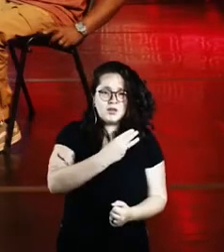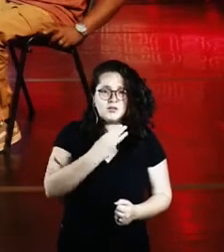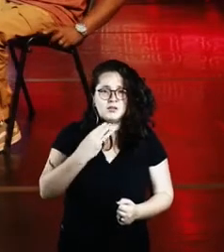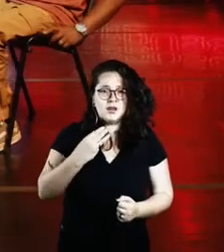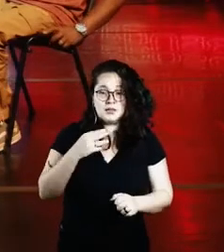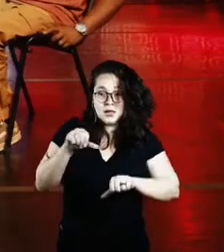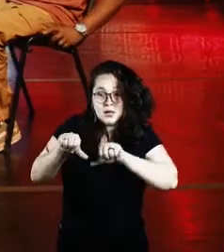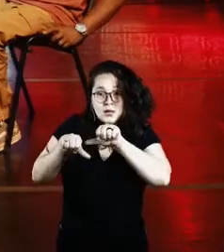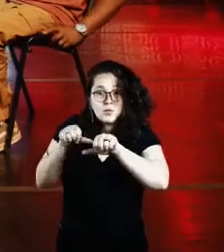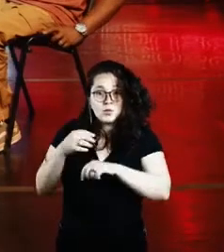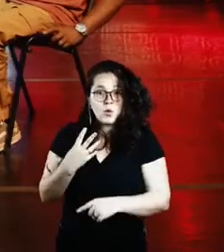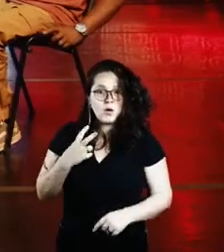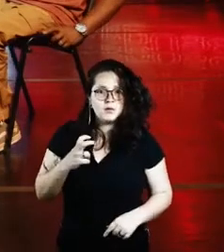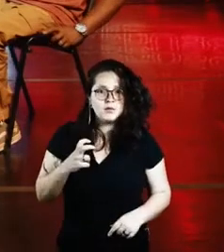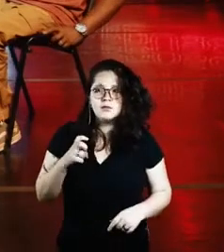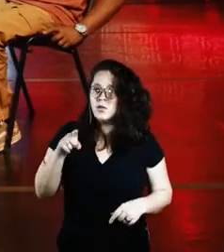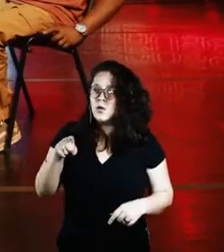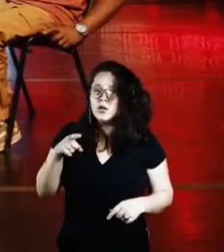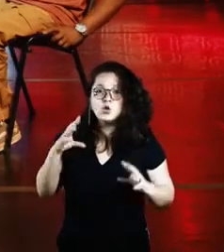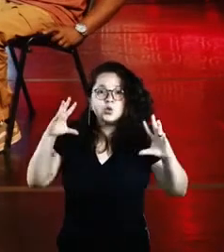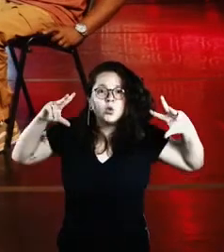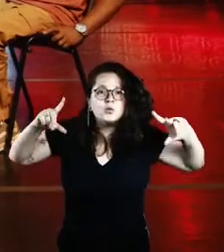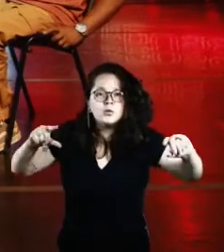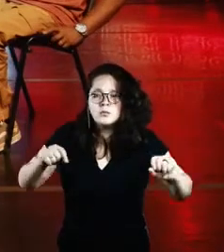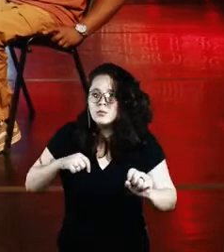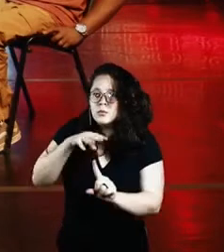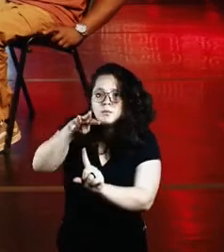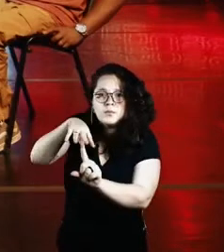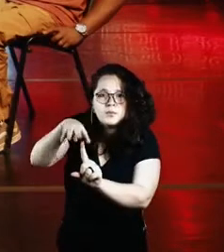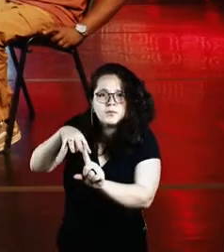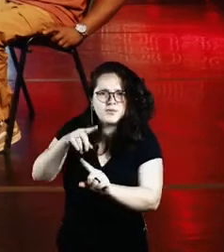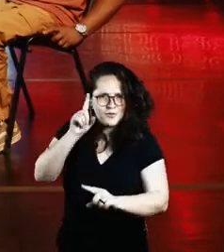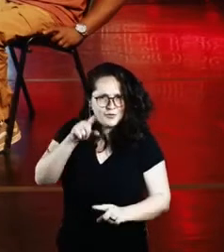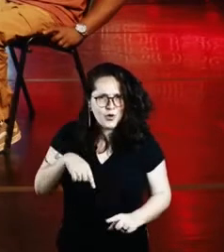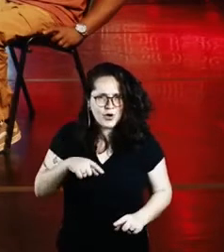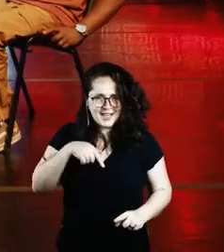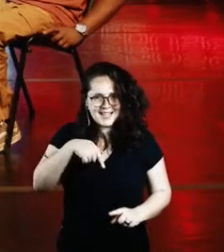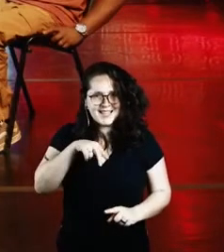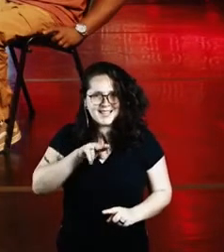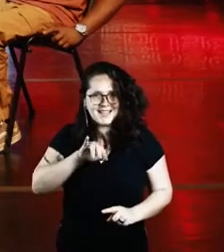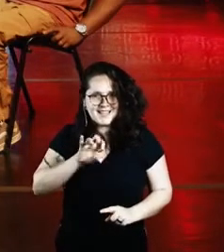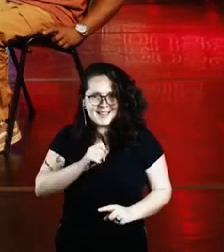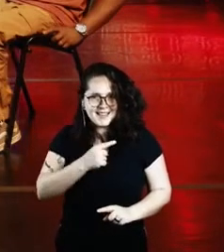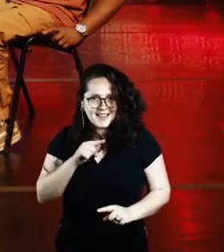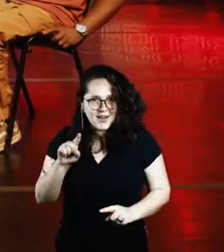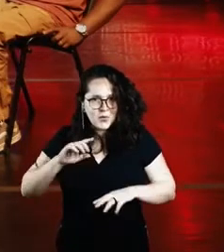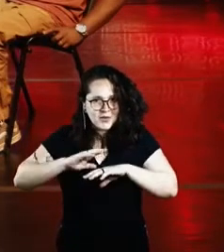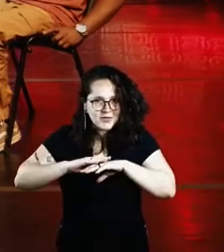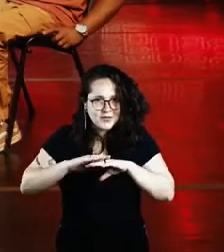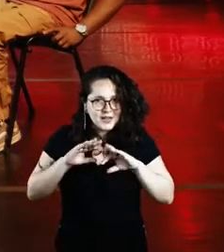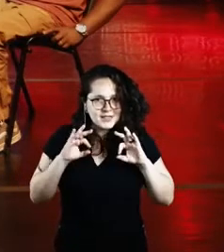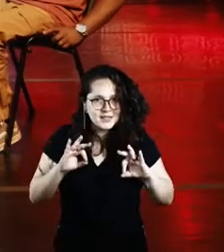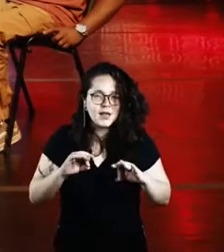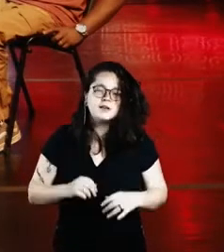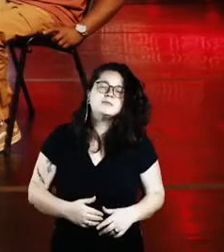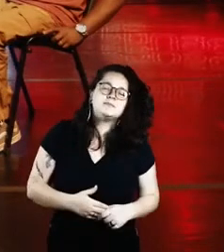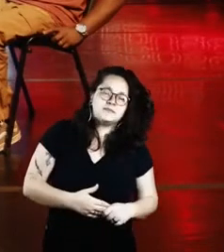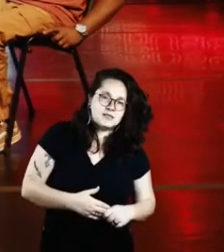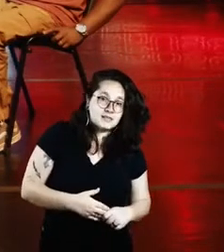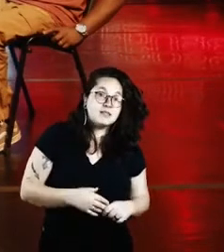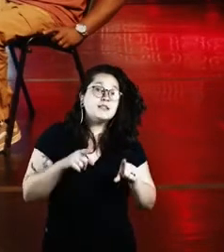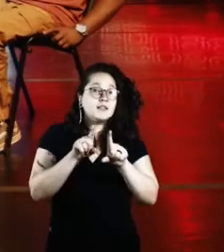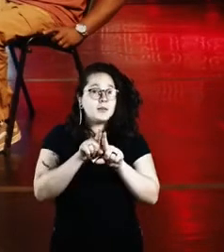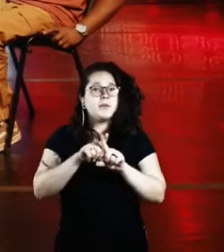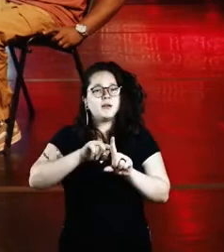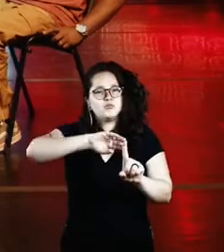O samba rock. Foi o Quitão que fez isso, né? Eu quero deixar também uma homenagem